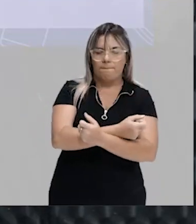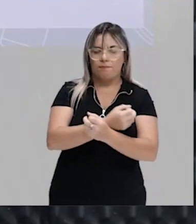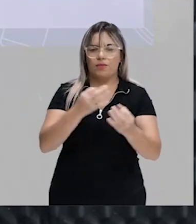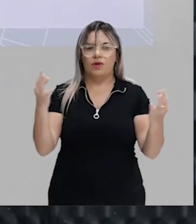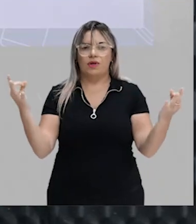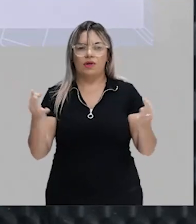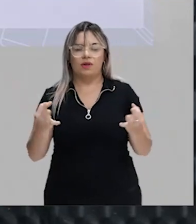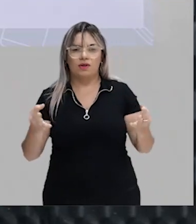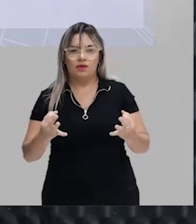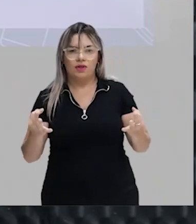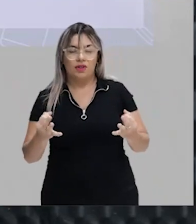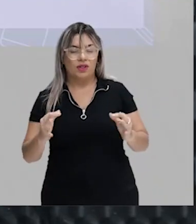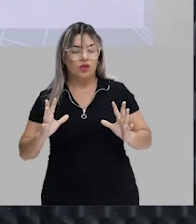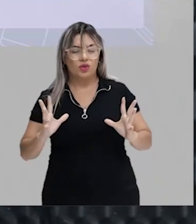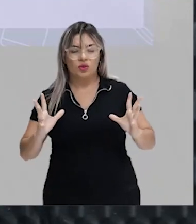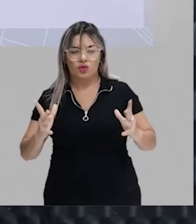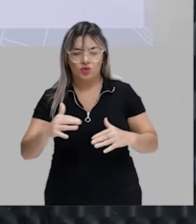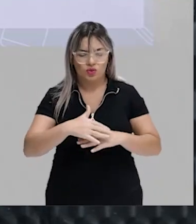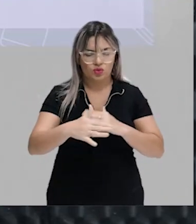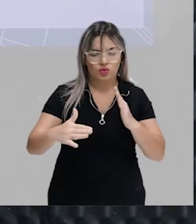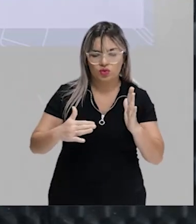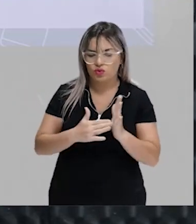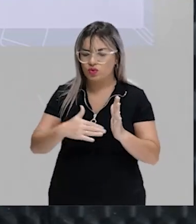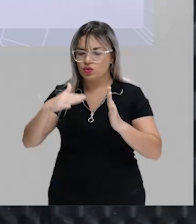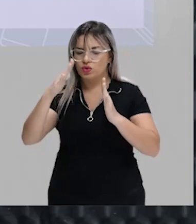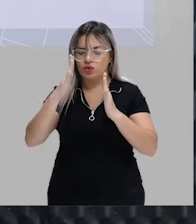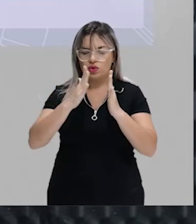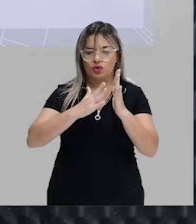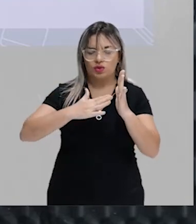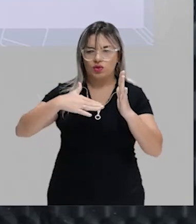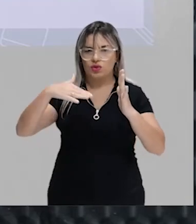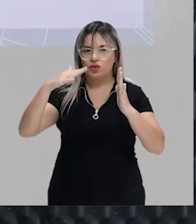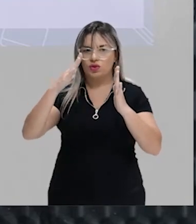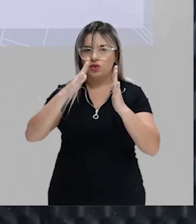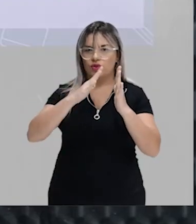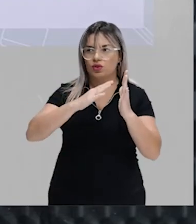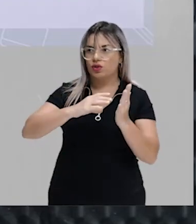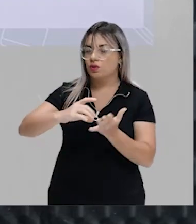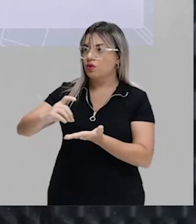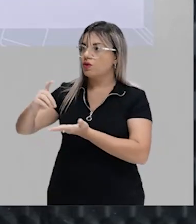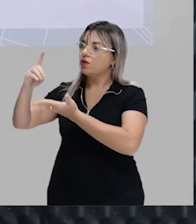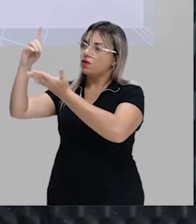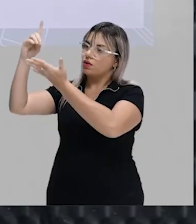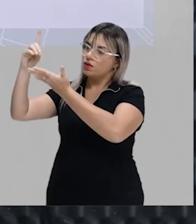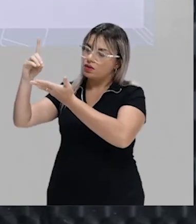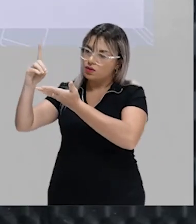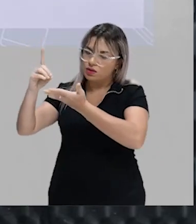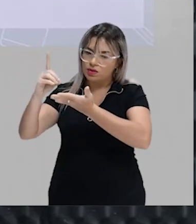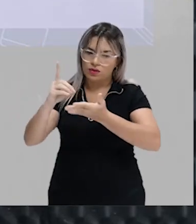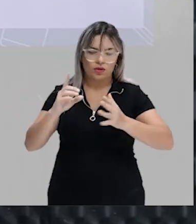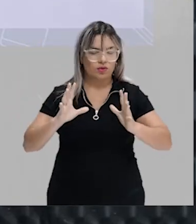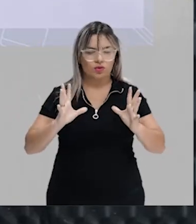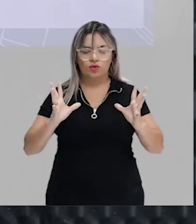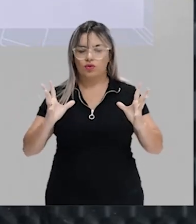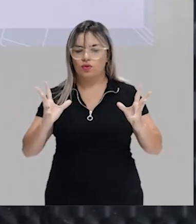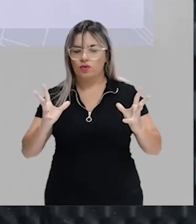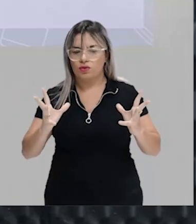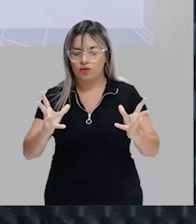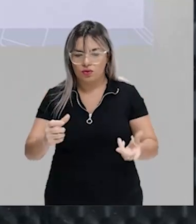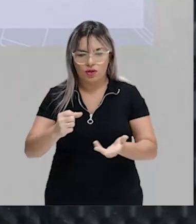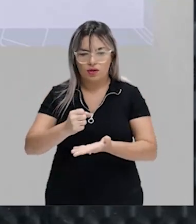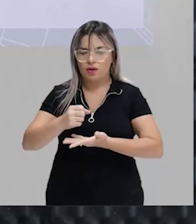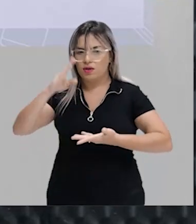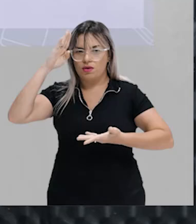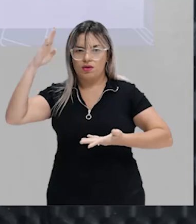se concentra em Deus. Teocentrismo, Deus como centro de todas as coisas. Na